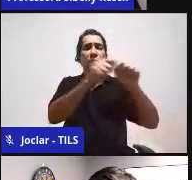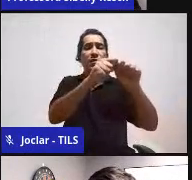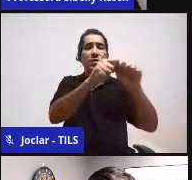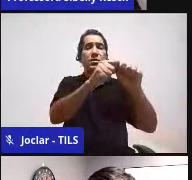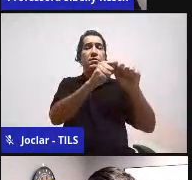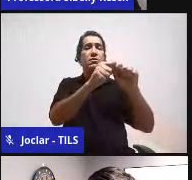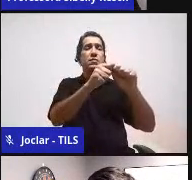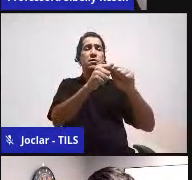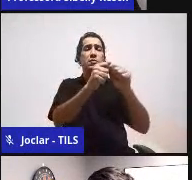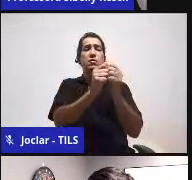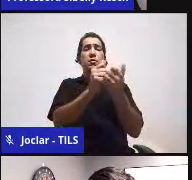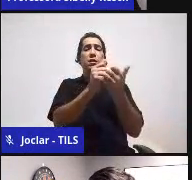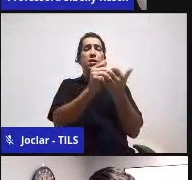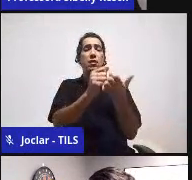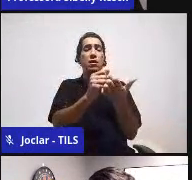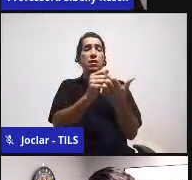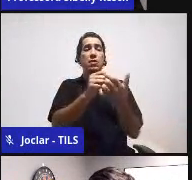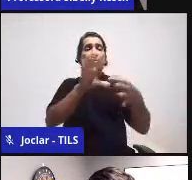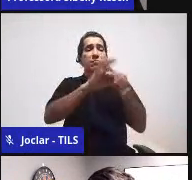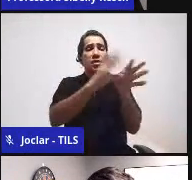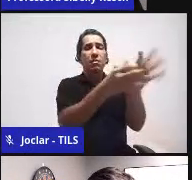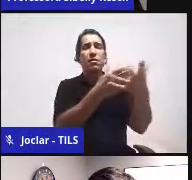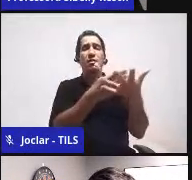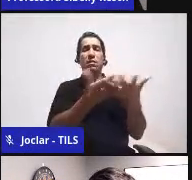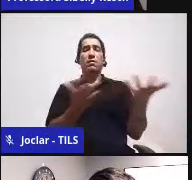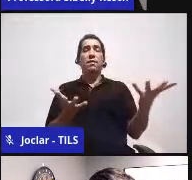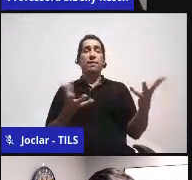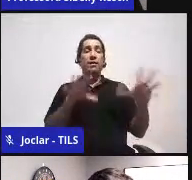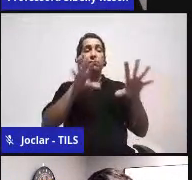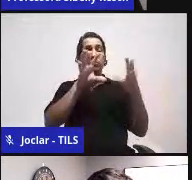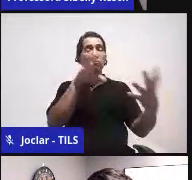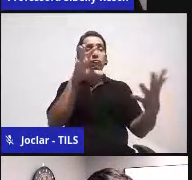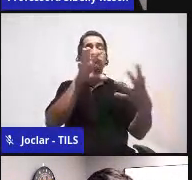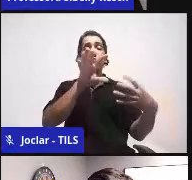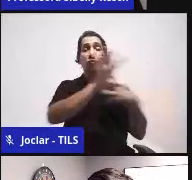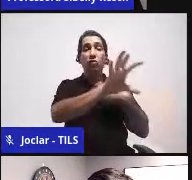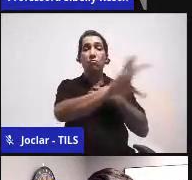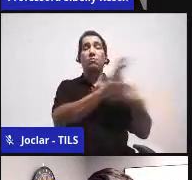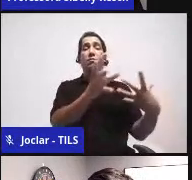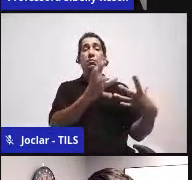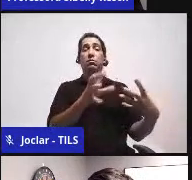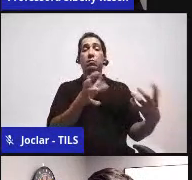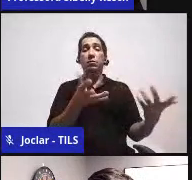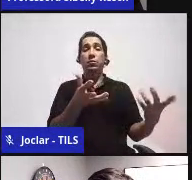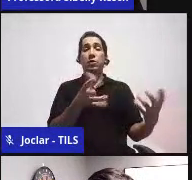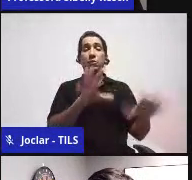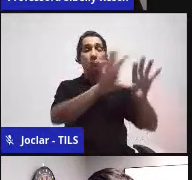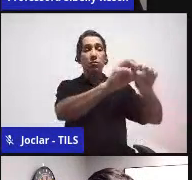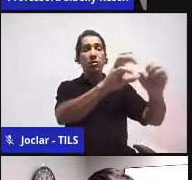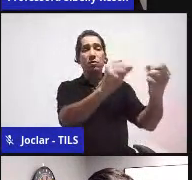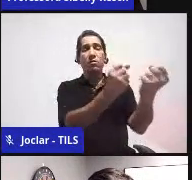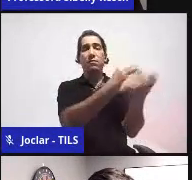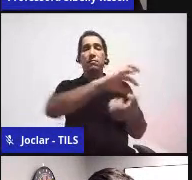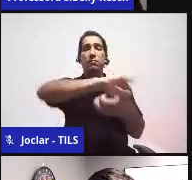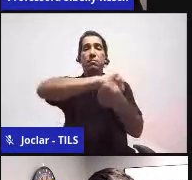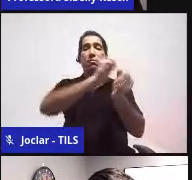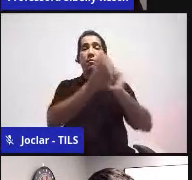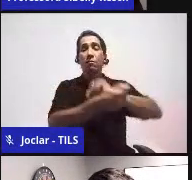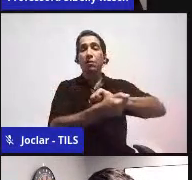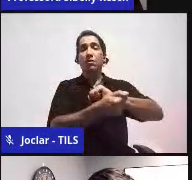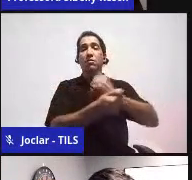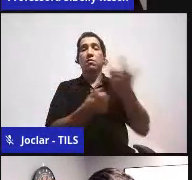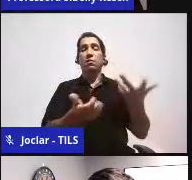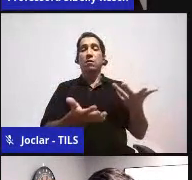interconectar tudo aquilo que eu consigo tocar, de alguma forma, manipular, se eles estão interconectados, por isso que